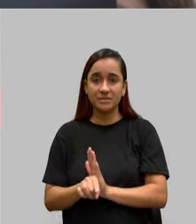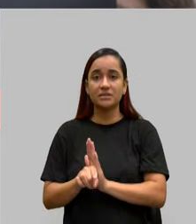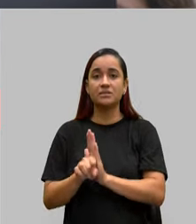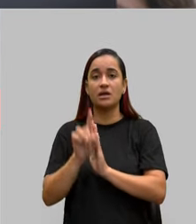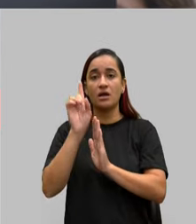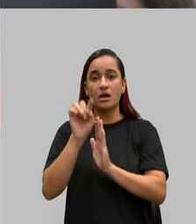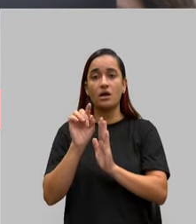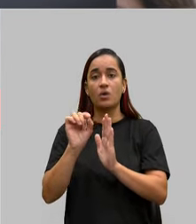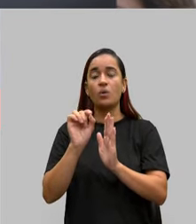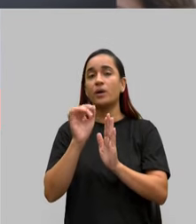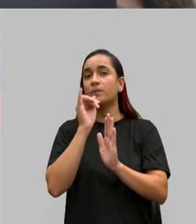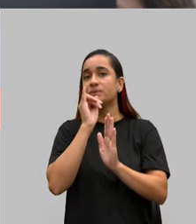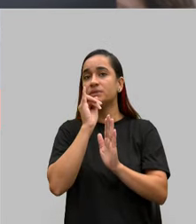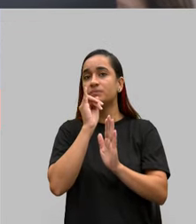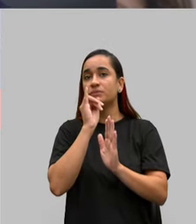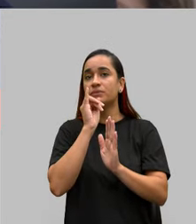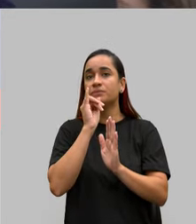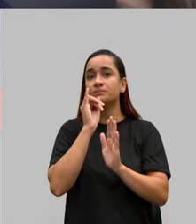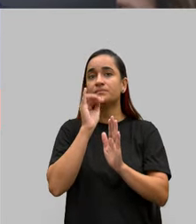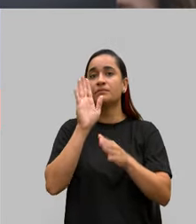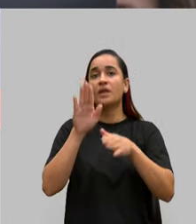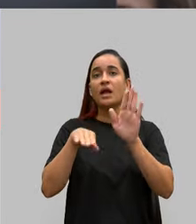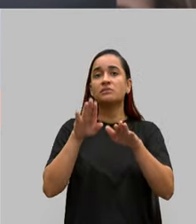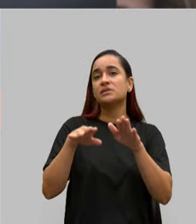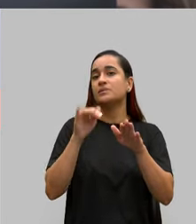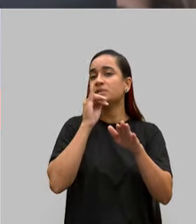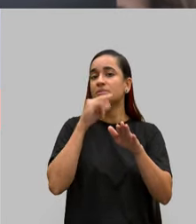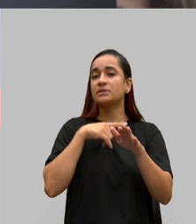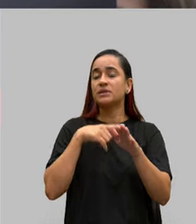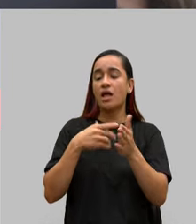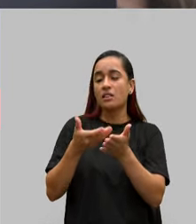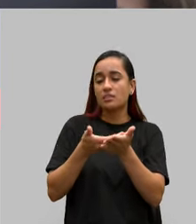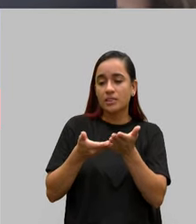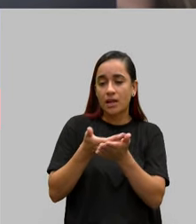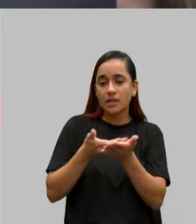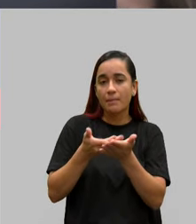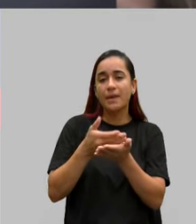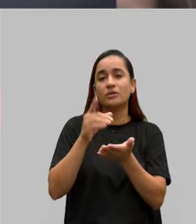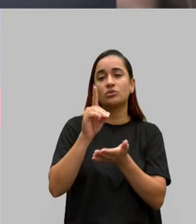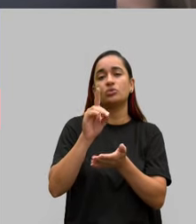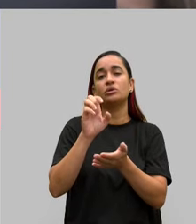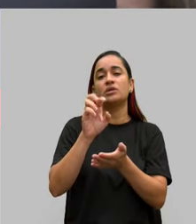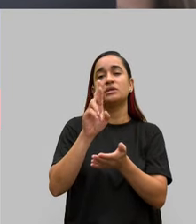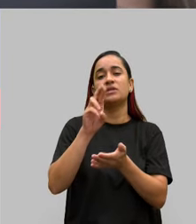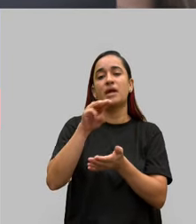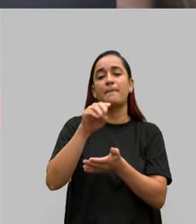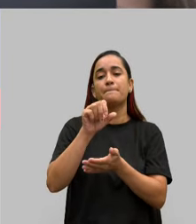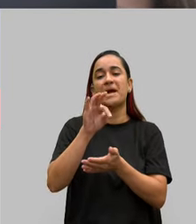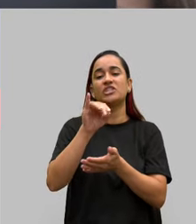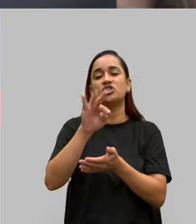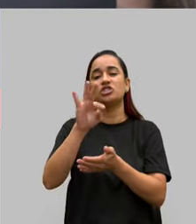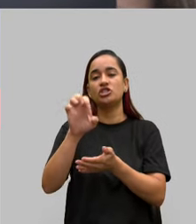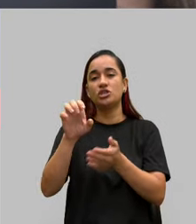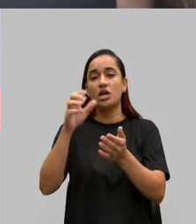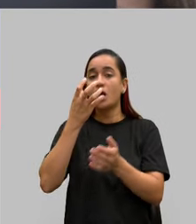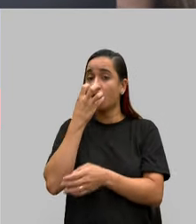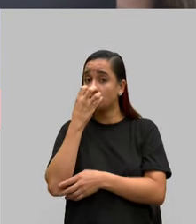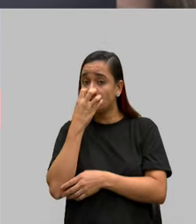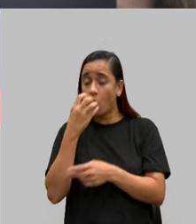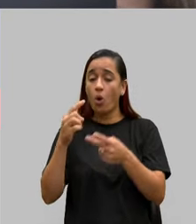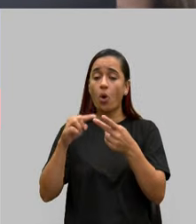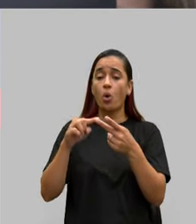Então esse aí é um um caso de tratamento de dermatite em cães tratamento de lup em cães a